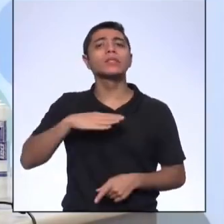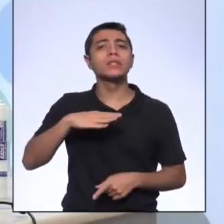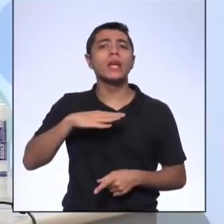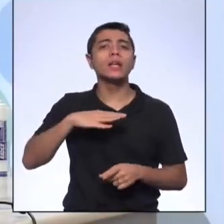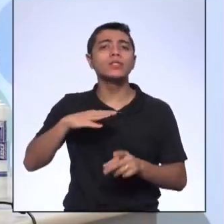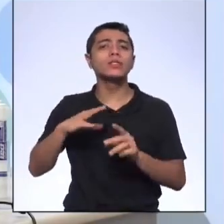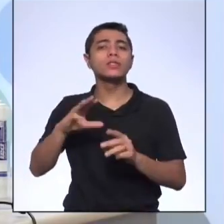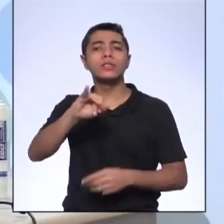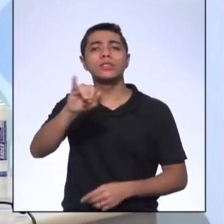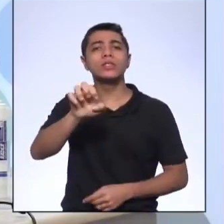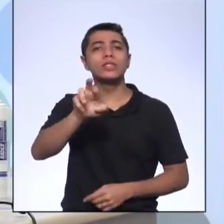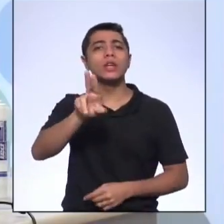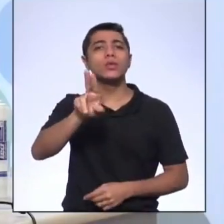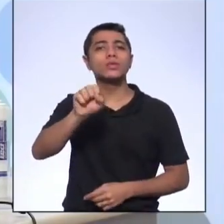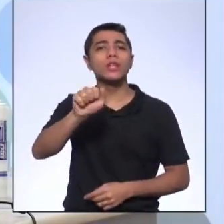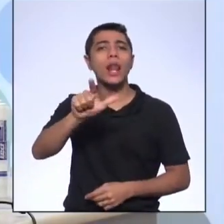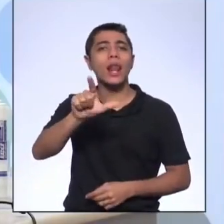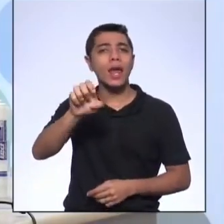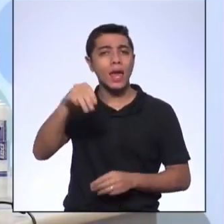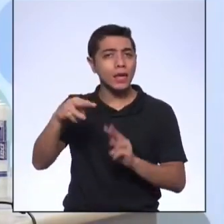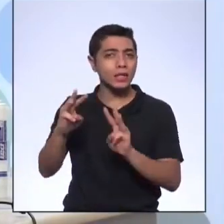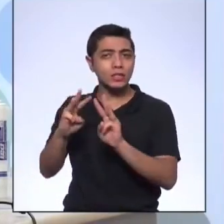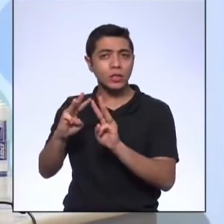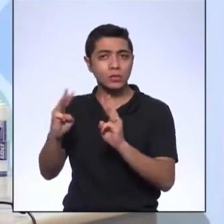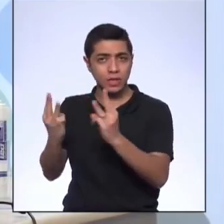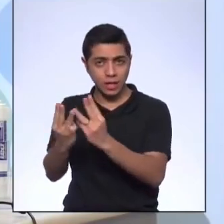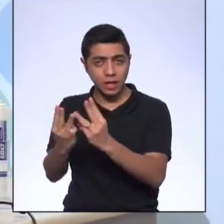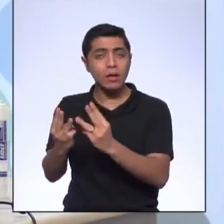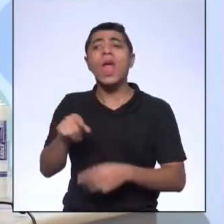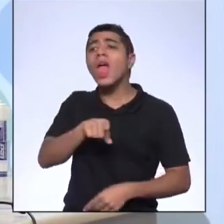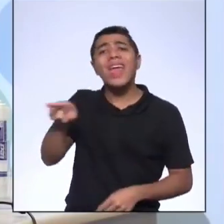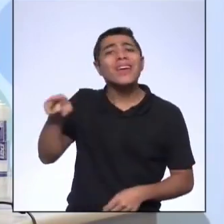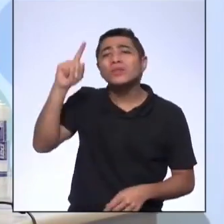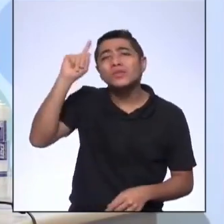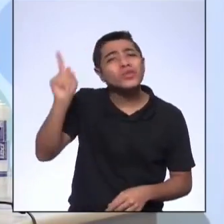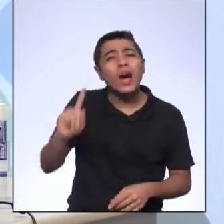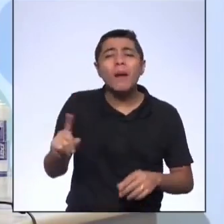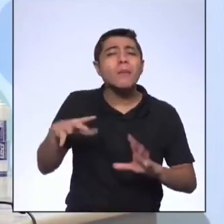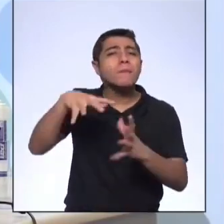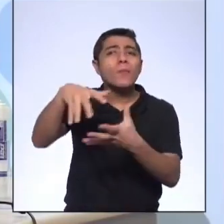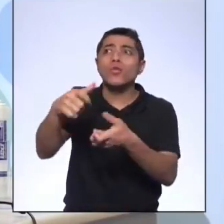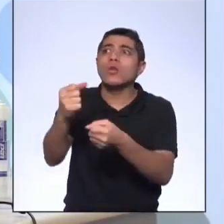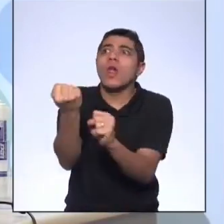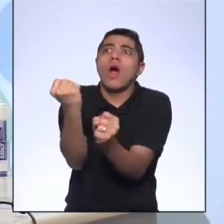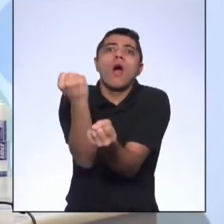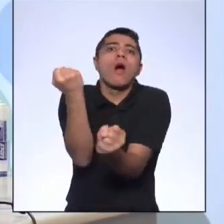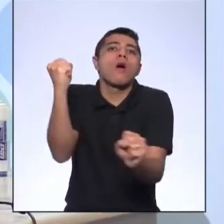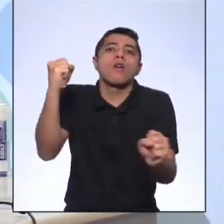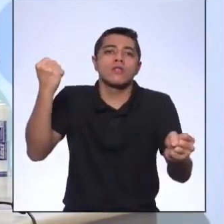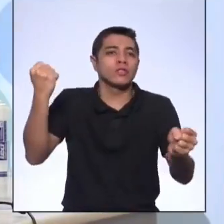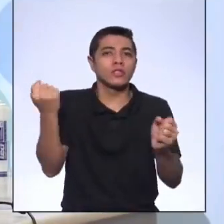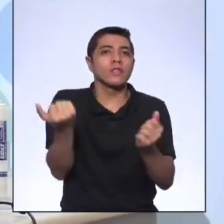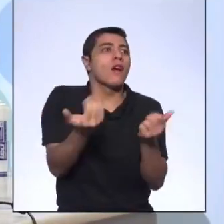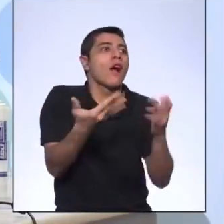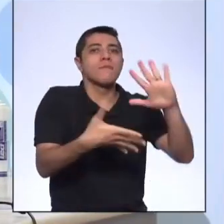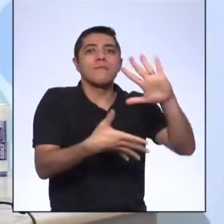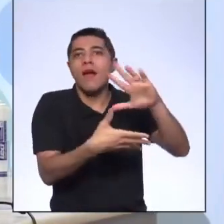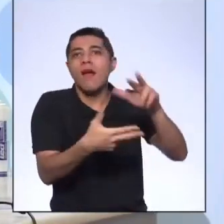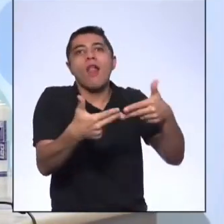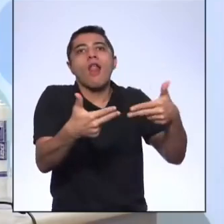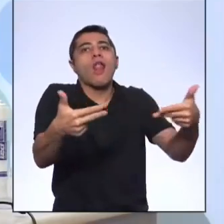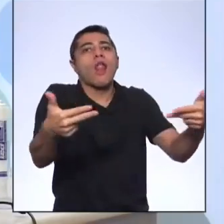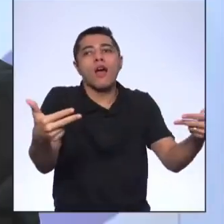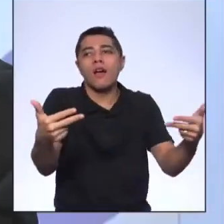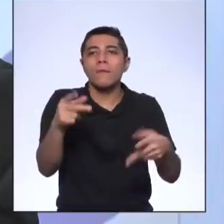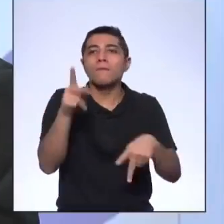eles não sabiam que o mundo era tão grande quanto é, e que existia uma diversidade de povos tão grande quanto aquela que eles conheciam na Europa, né,